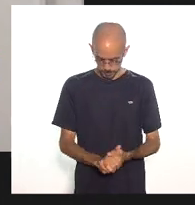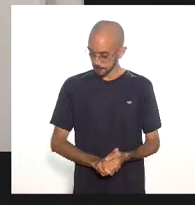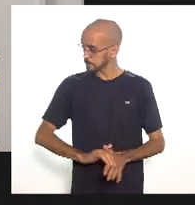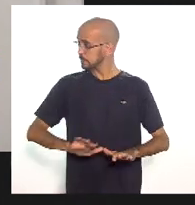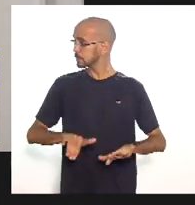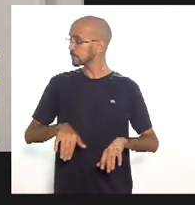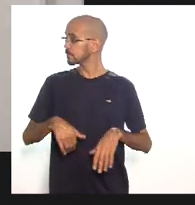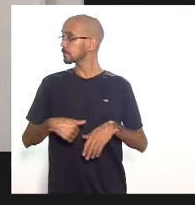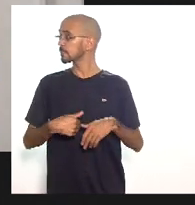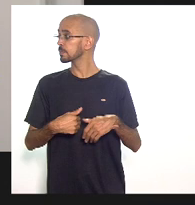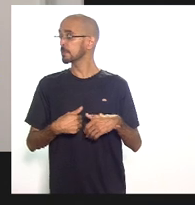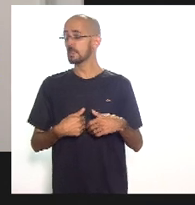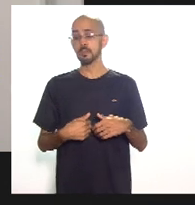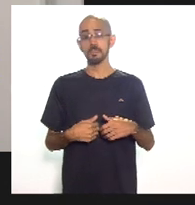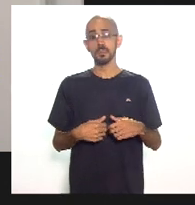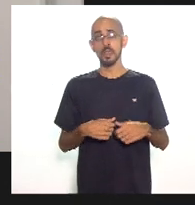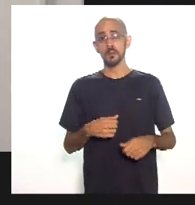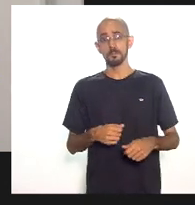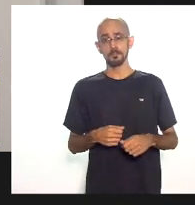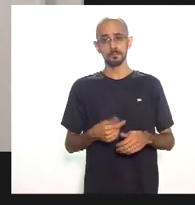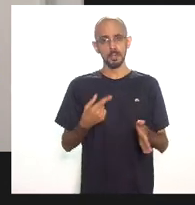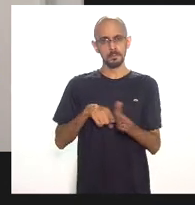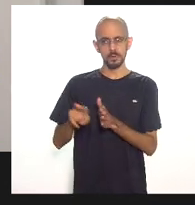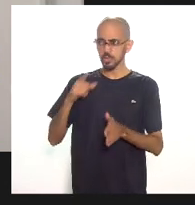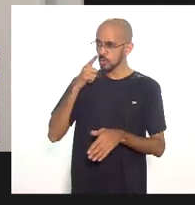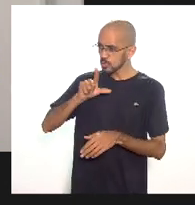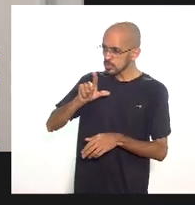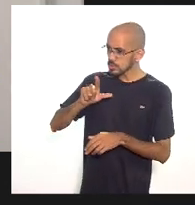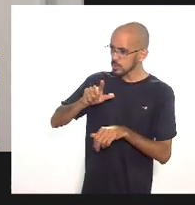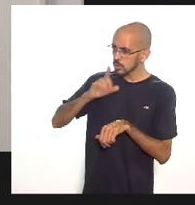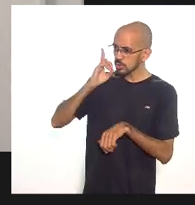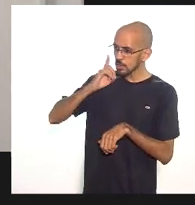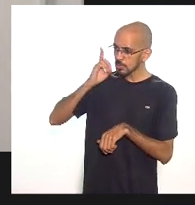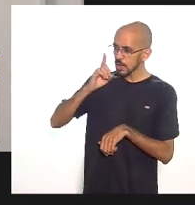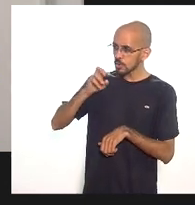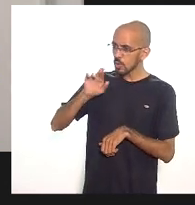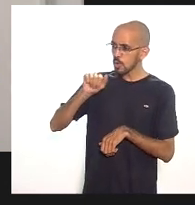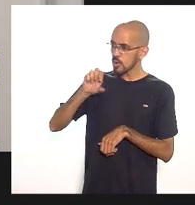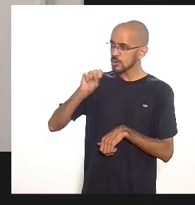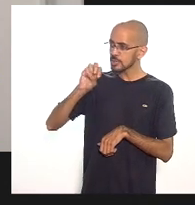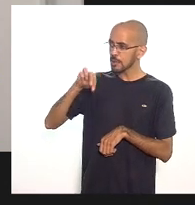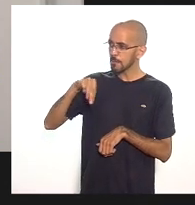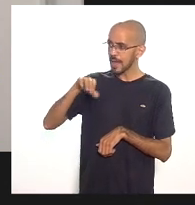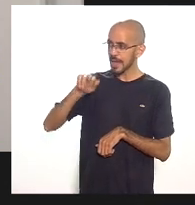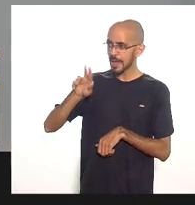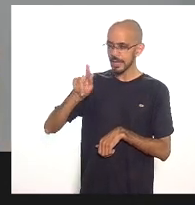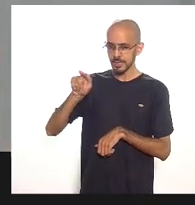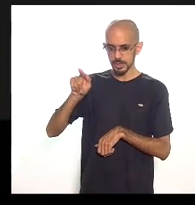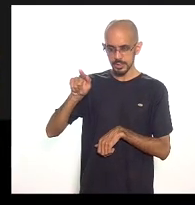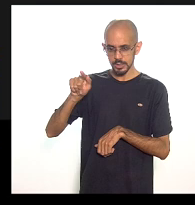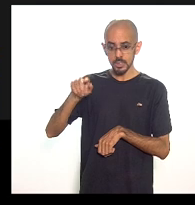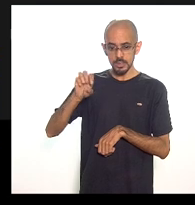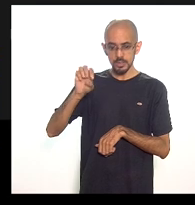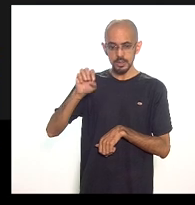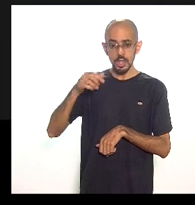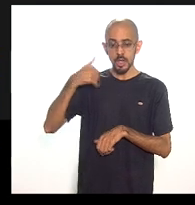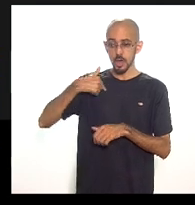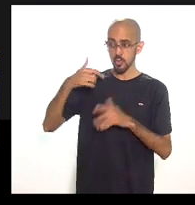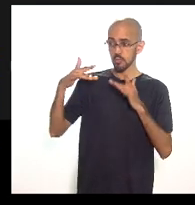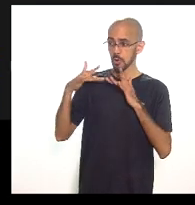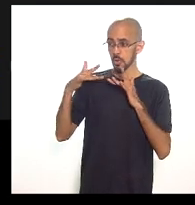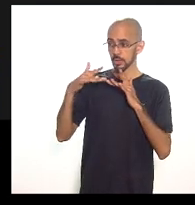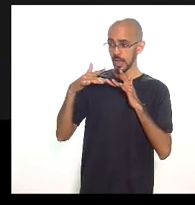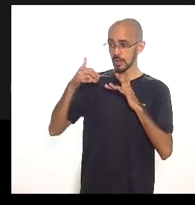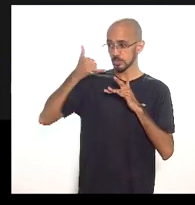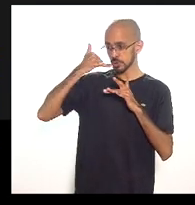Conseguiu falar com o deputado Rosenberg? Deputada, fiz contato com ele, não retornou, mandei